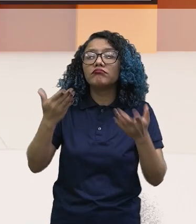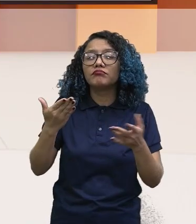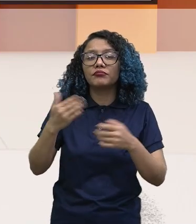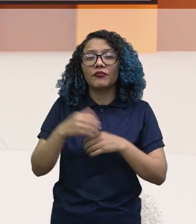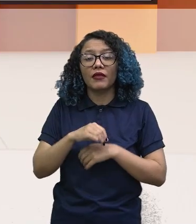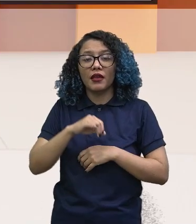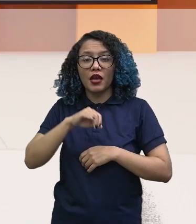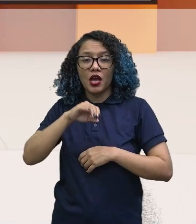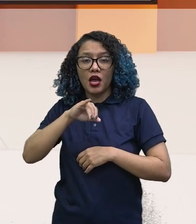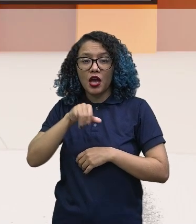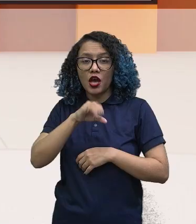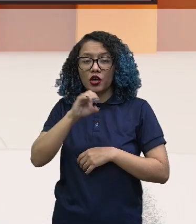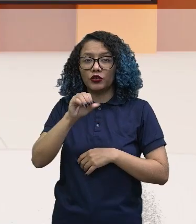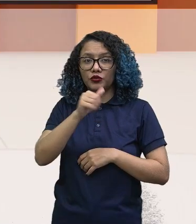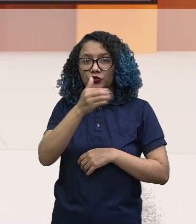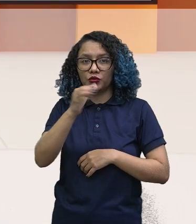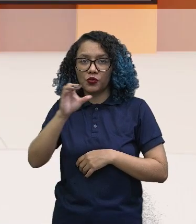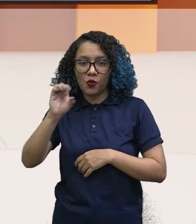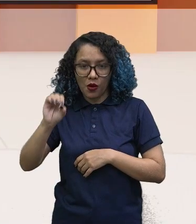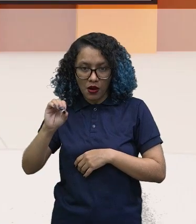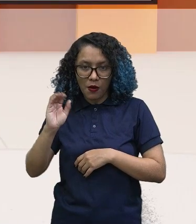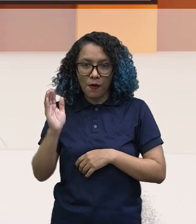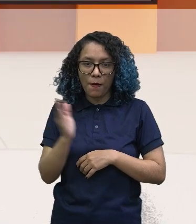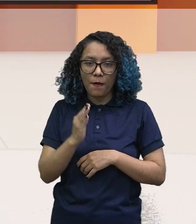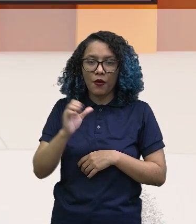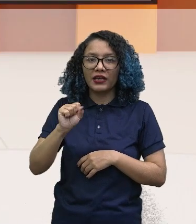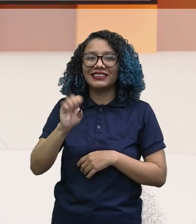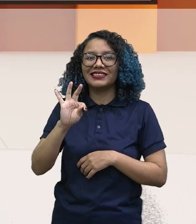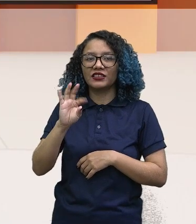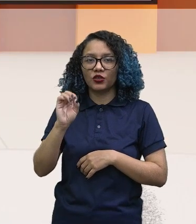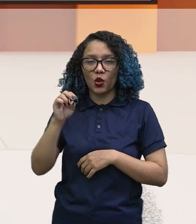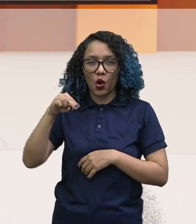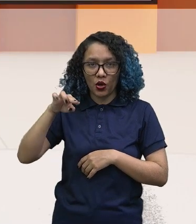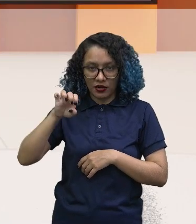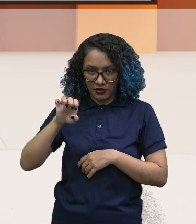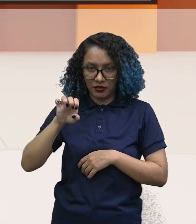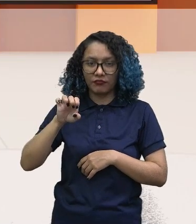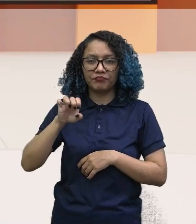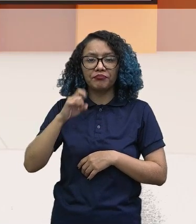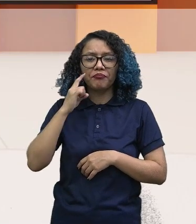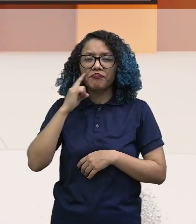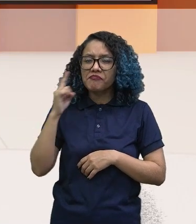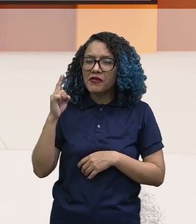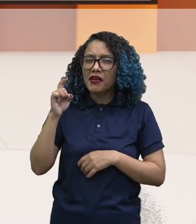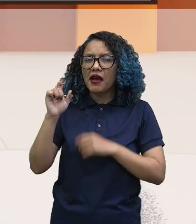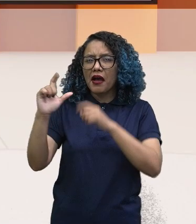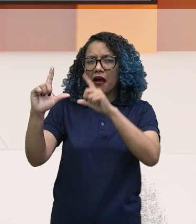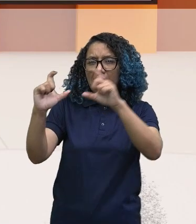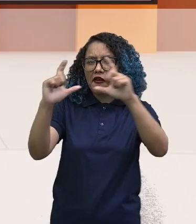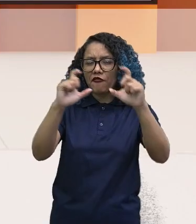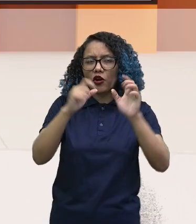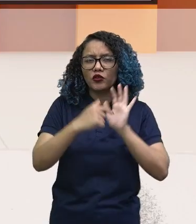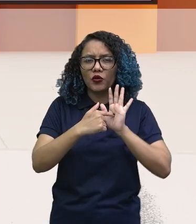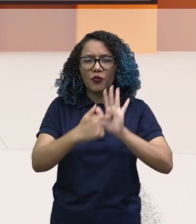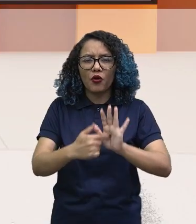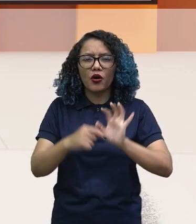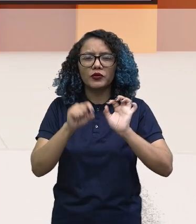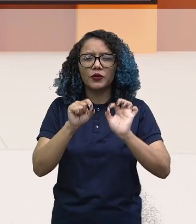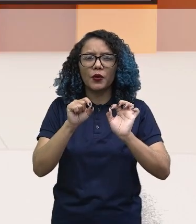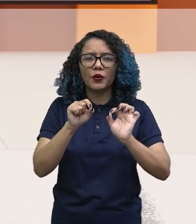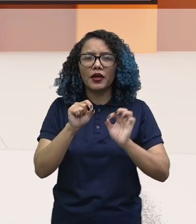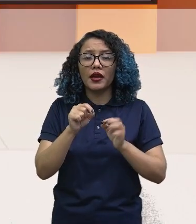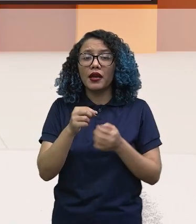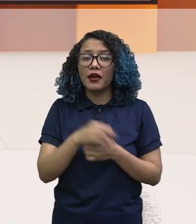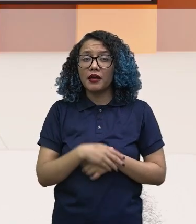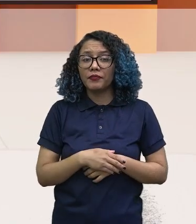Stone. Essas imagens, elas refletem o que era esse Brasil do início da República.